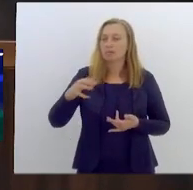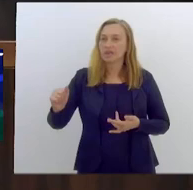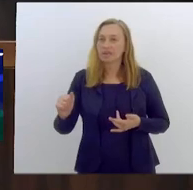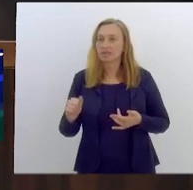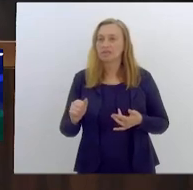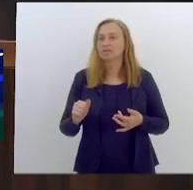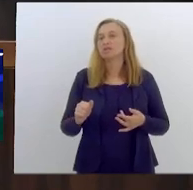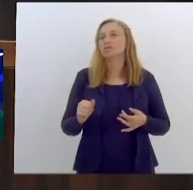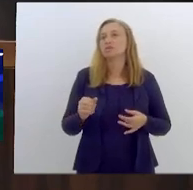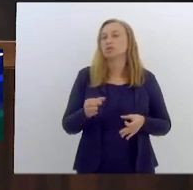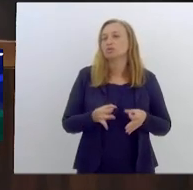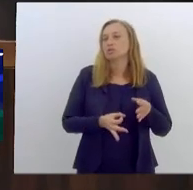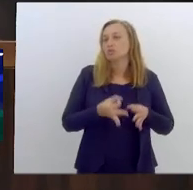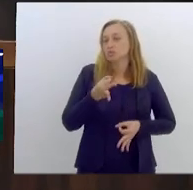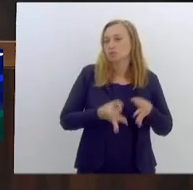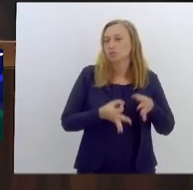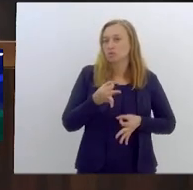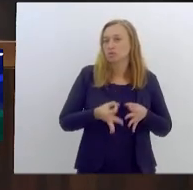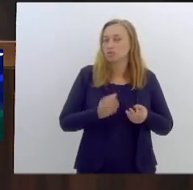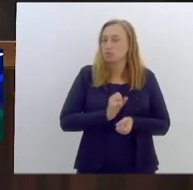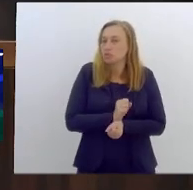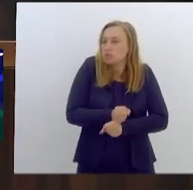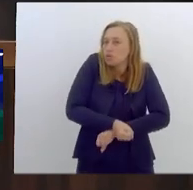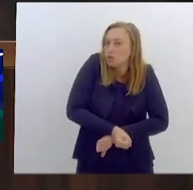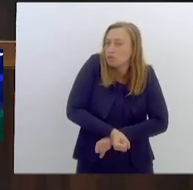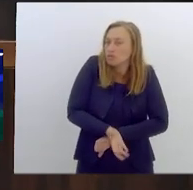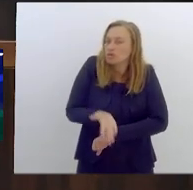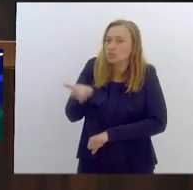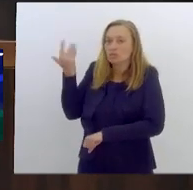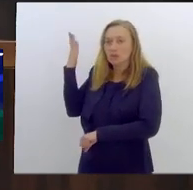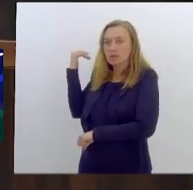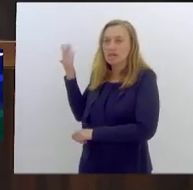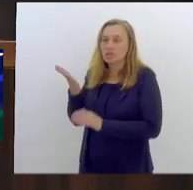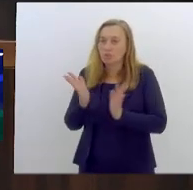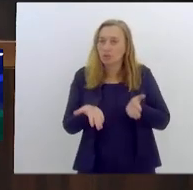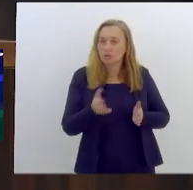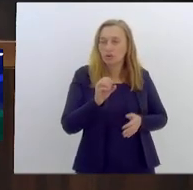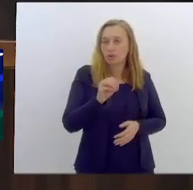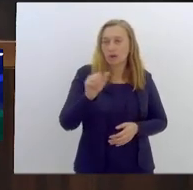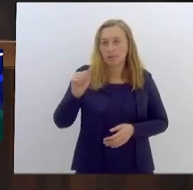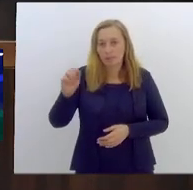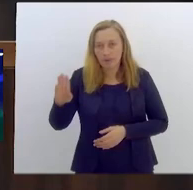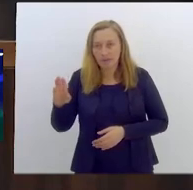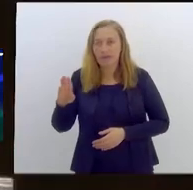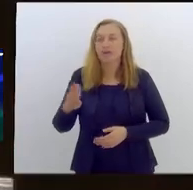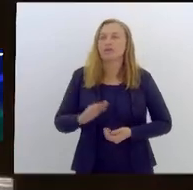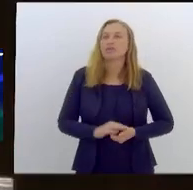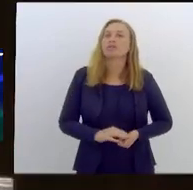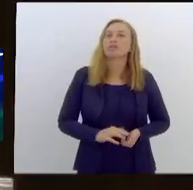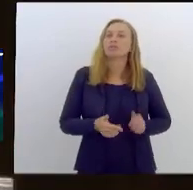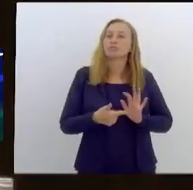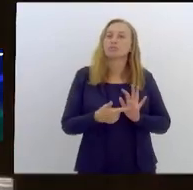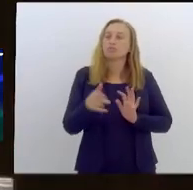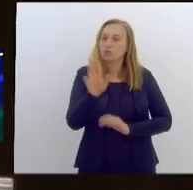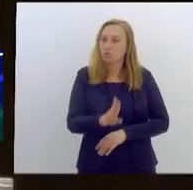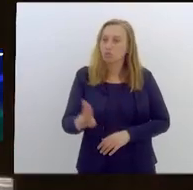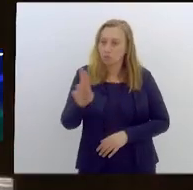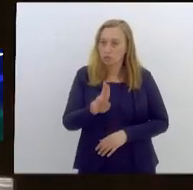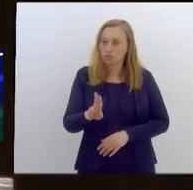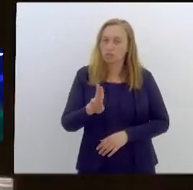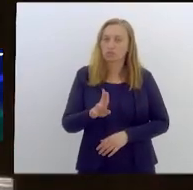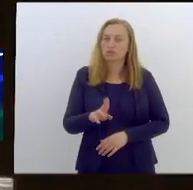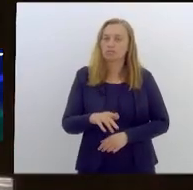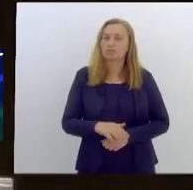escravizada, que sofria tortura naquele momento. Hoje a IAB lança e faz uso